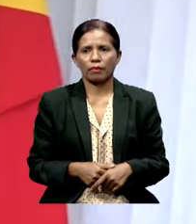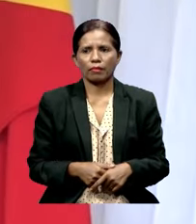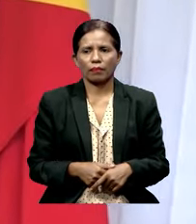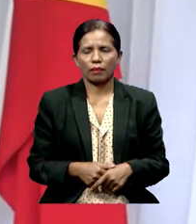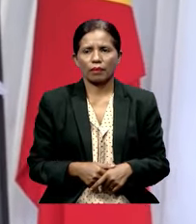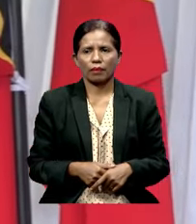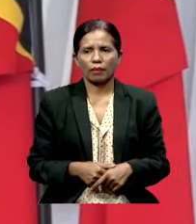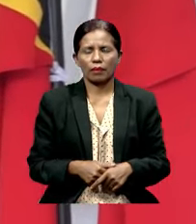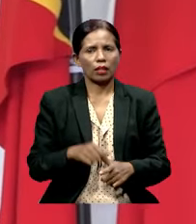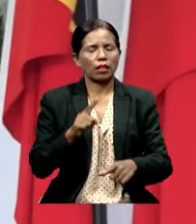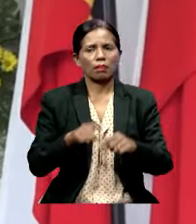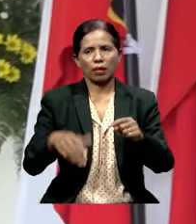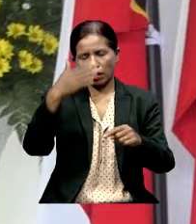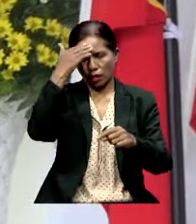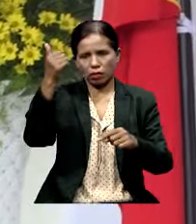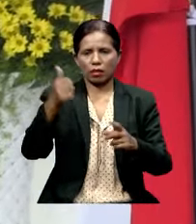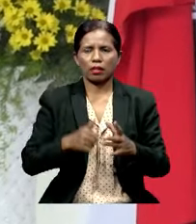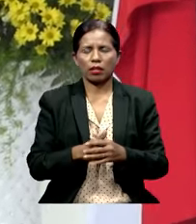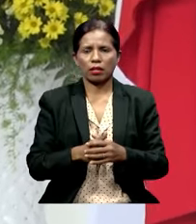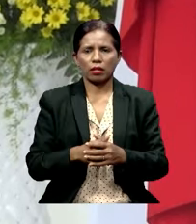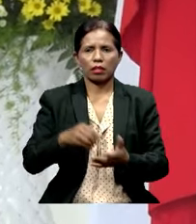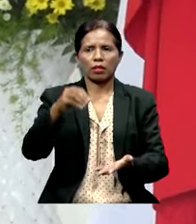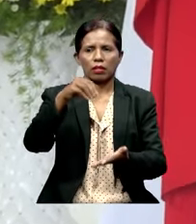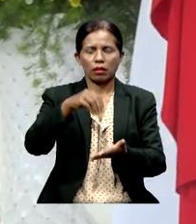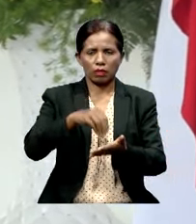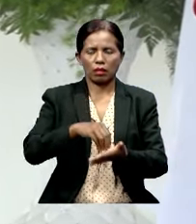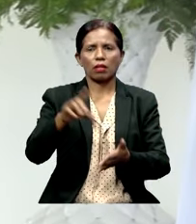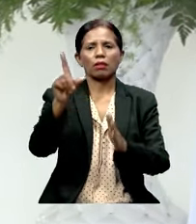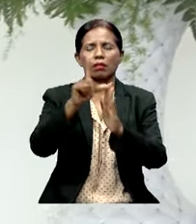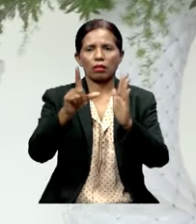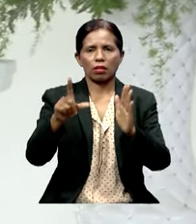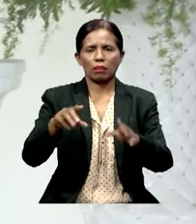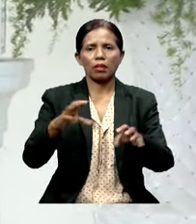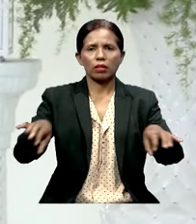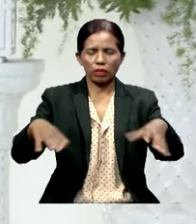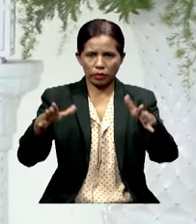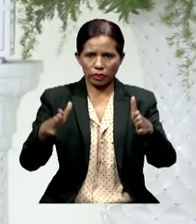Nunca pela lua cada criação de emprego.